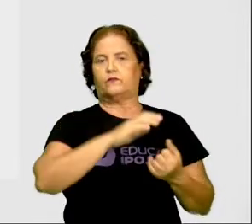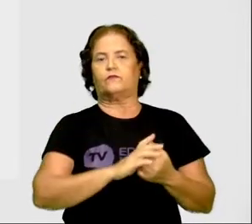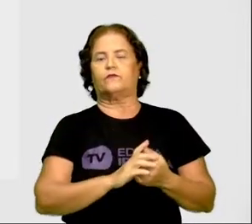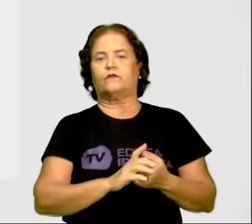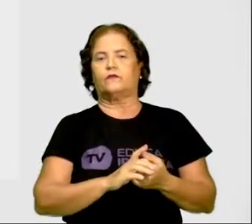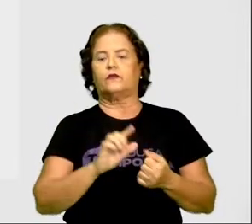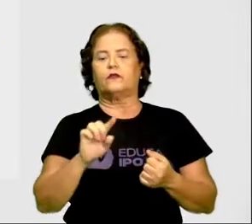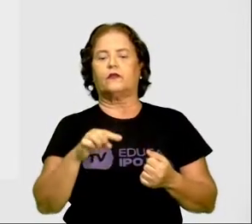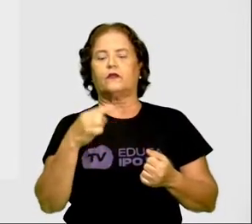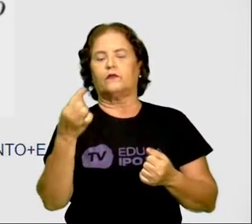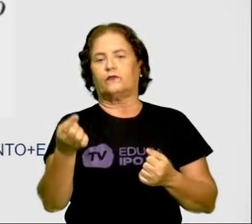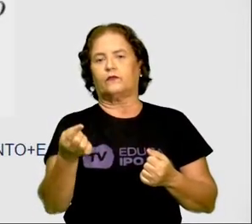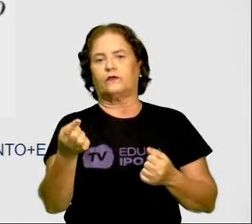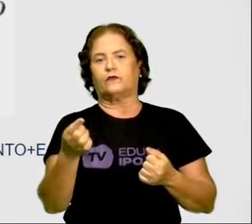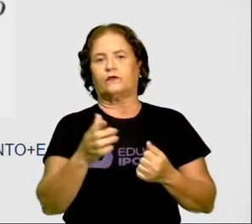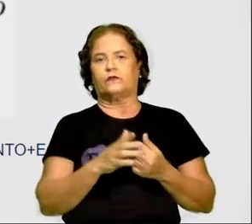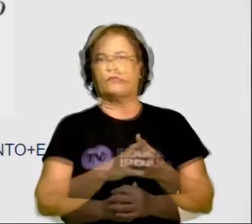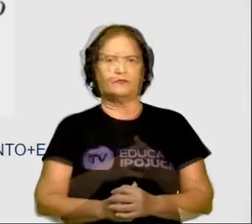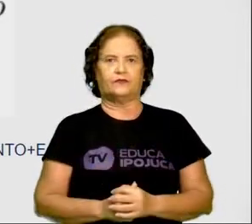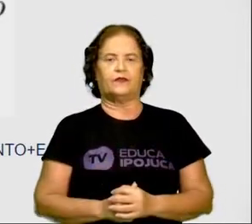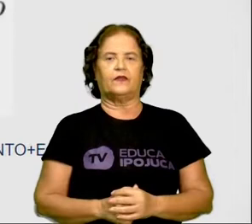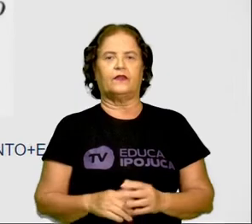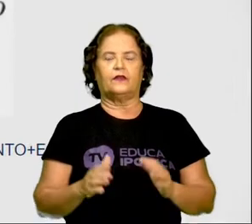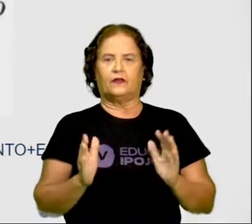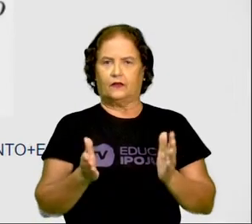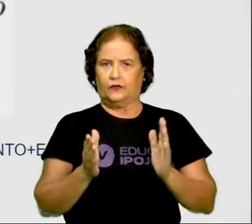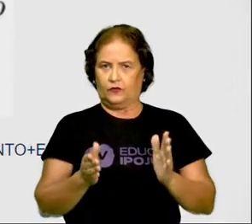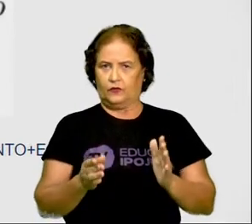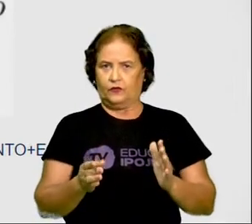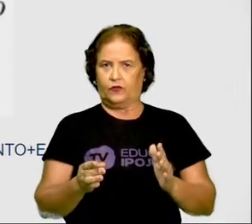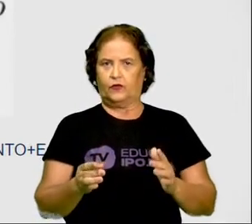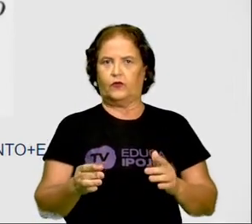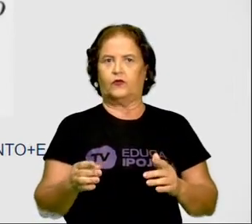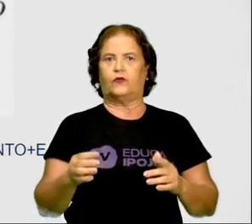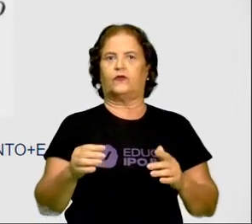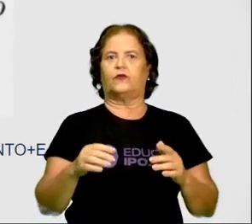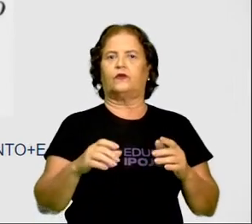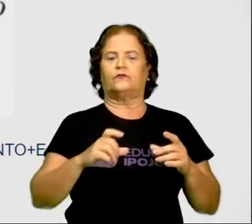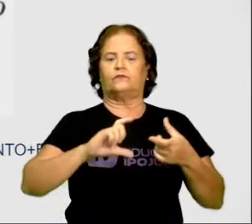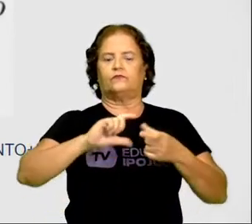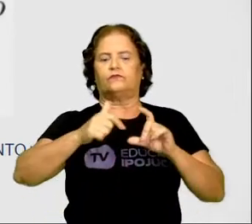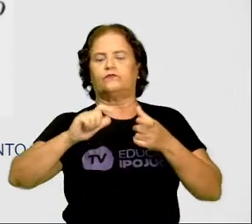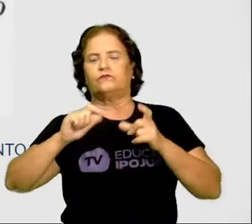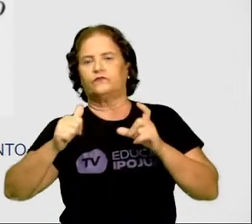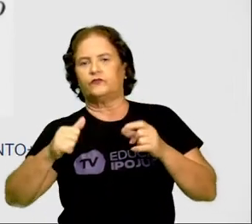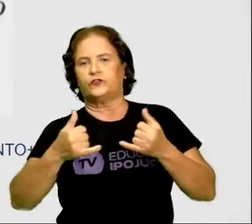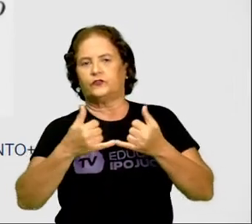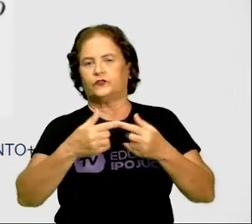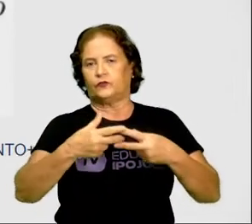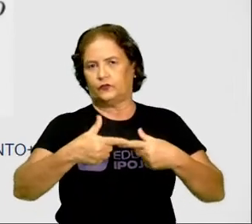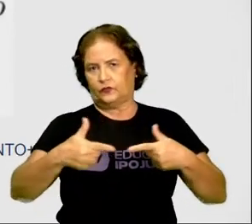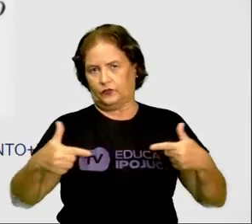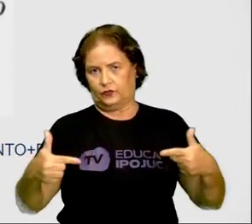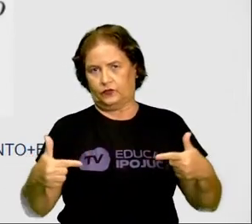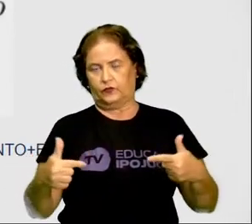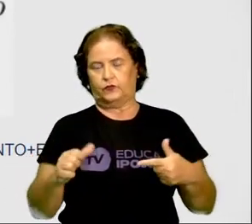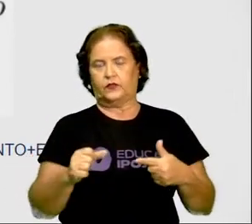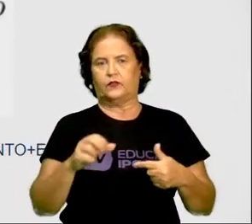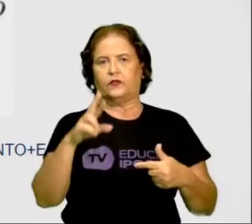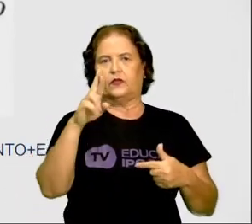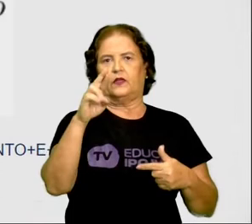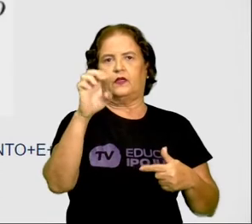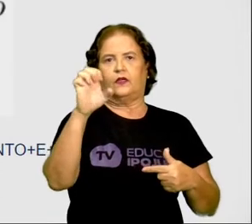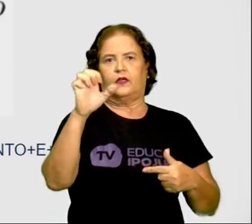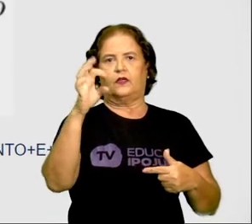Vamos para a próxima figura. E aí eu trago para vocês mais uma figura geométrica que é o nosso retângulo. E